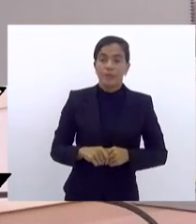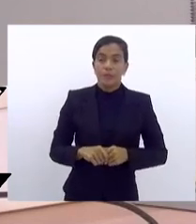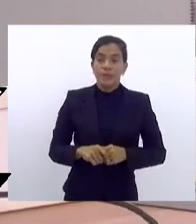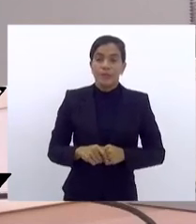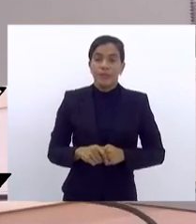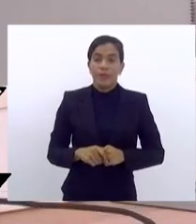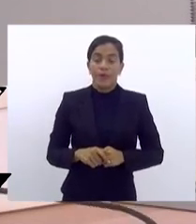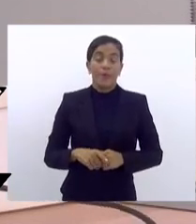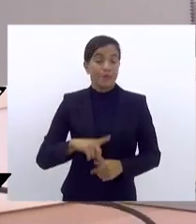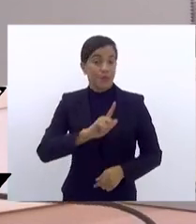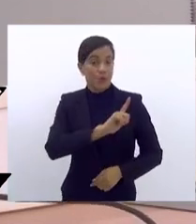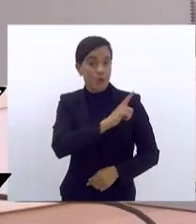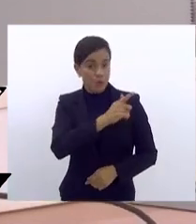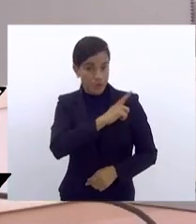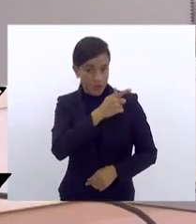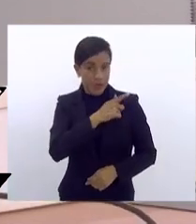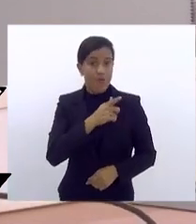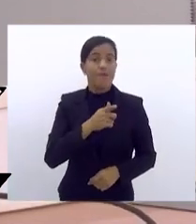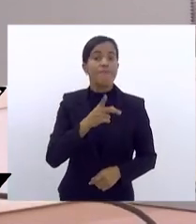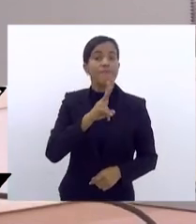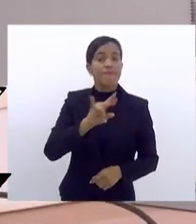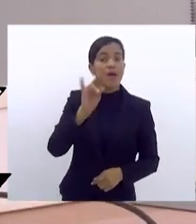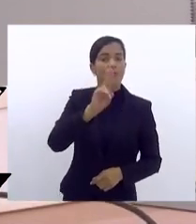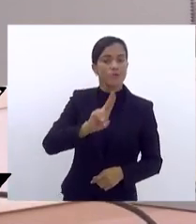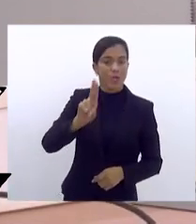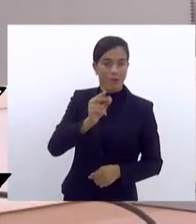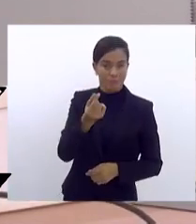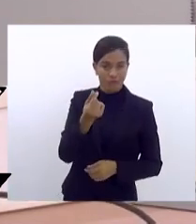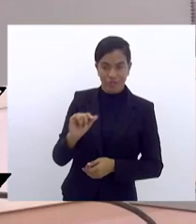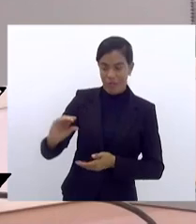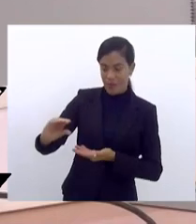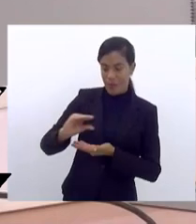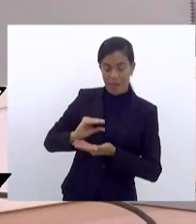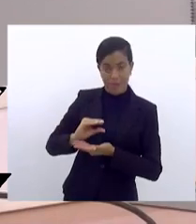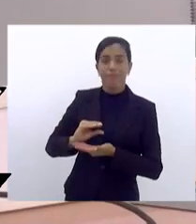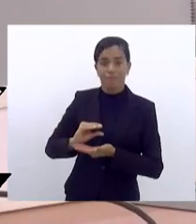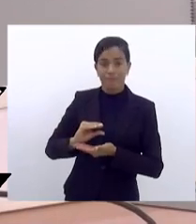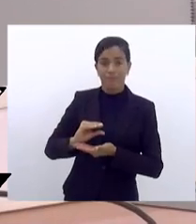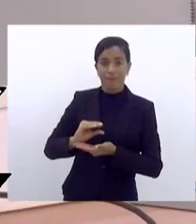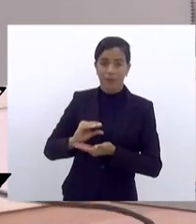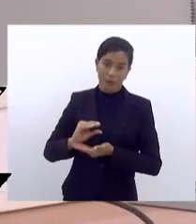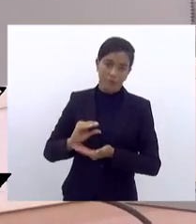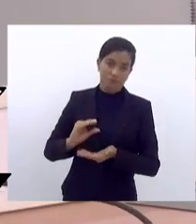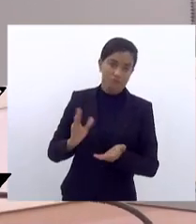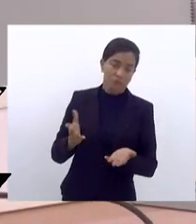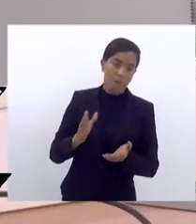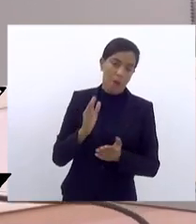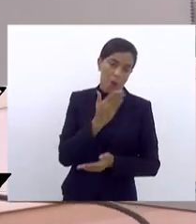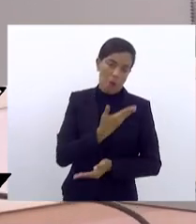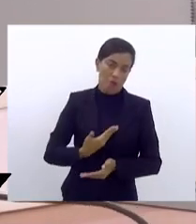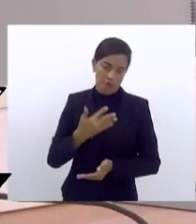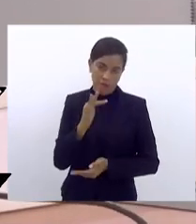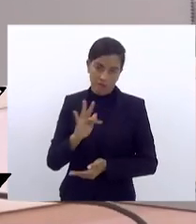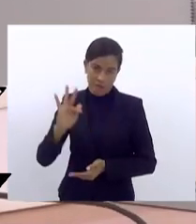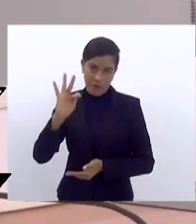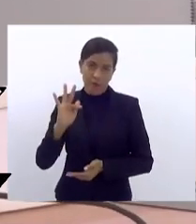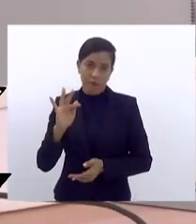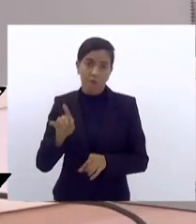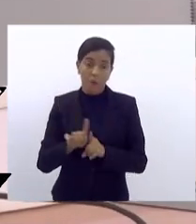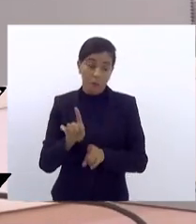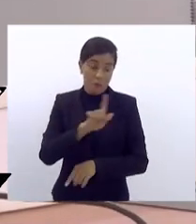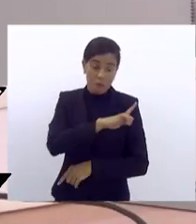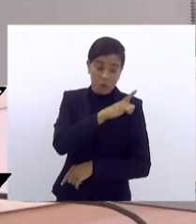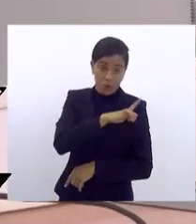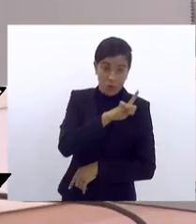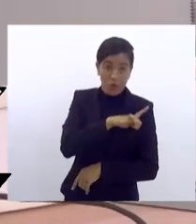o gestor for usar esses repassos que foram previstos pelo governo federal e quando o gestor